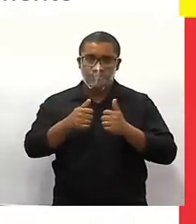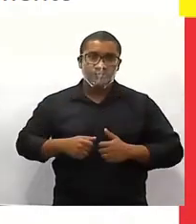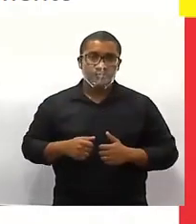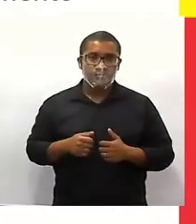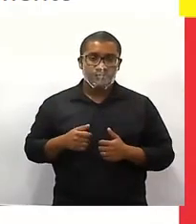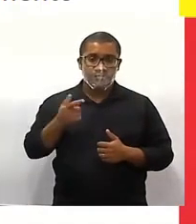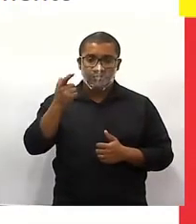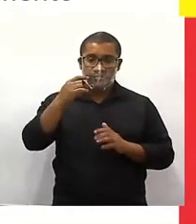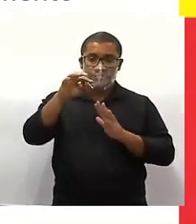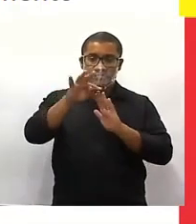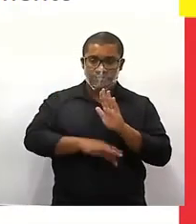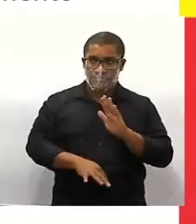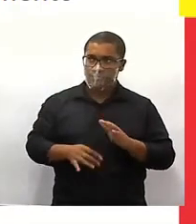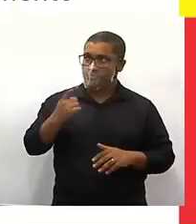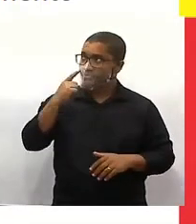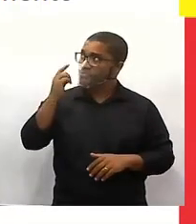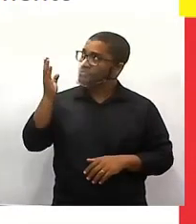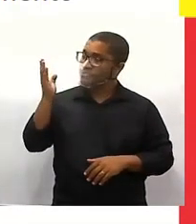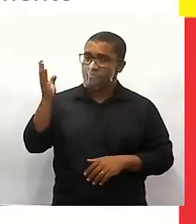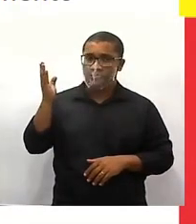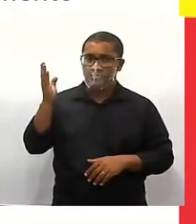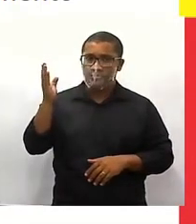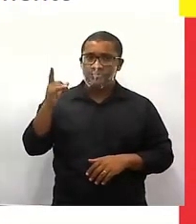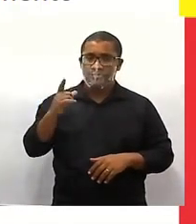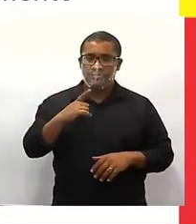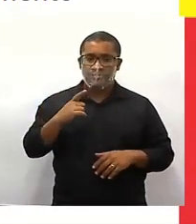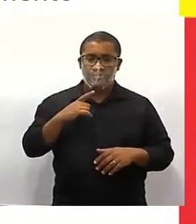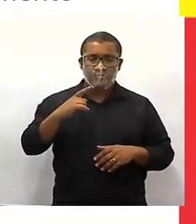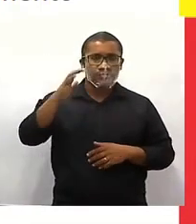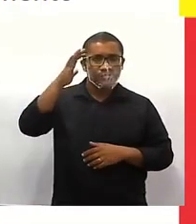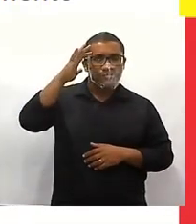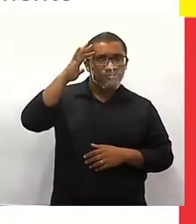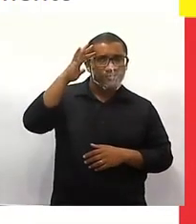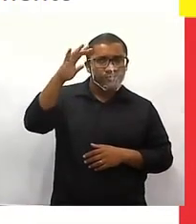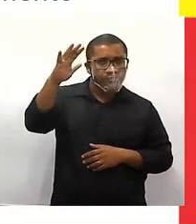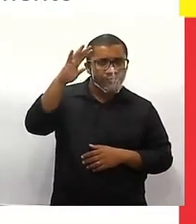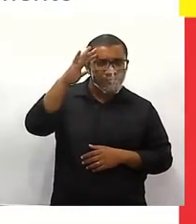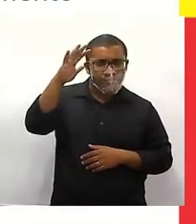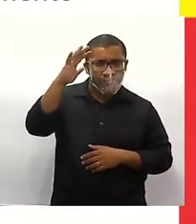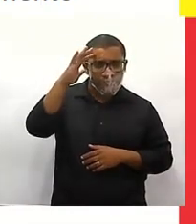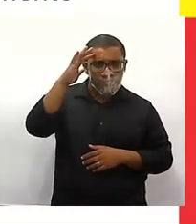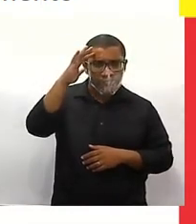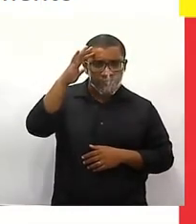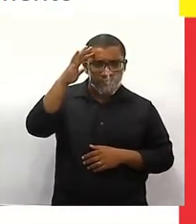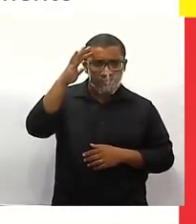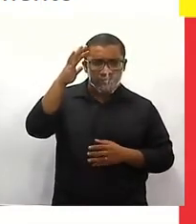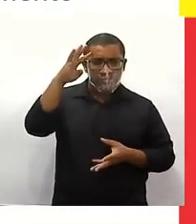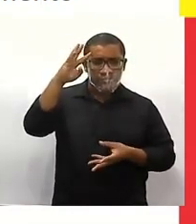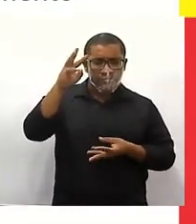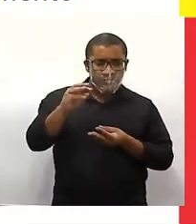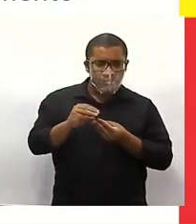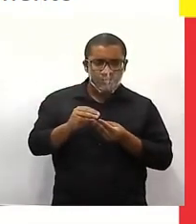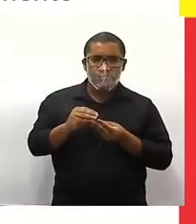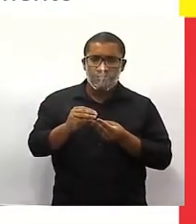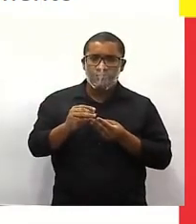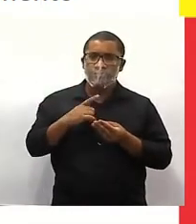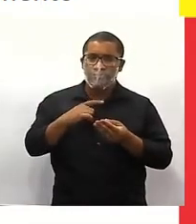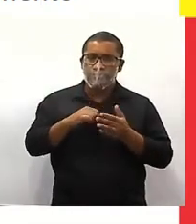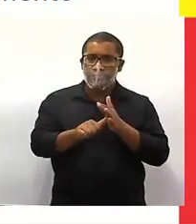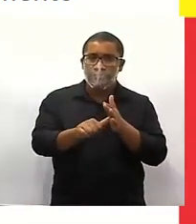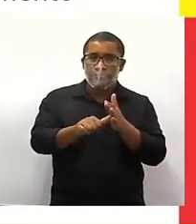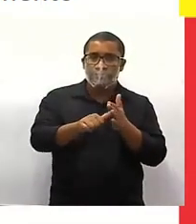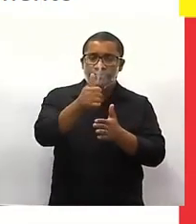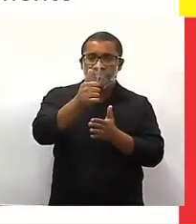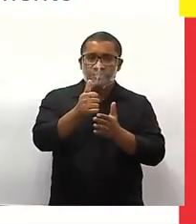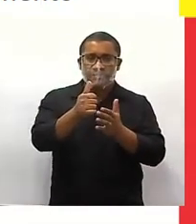Leia o texto a seguir. Essa corrente de pensamento foi o primeiro paradigma a caracterizar